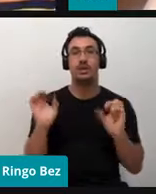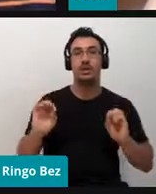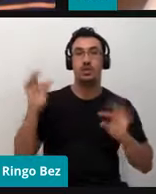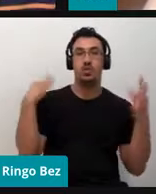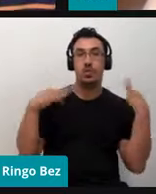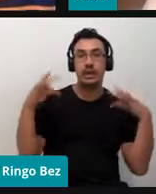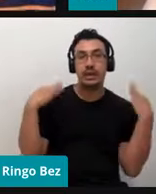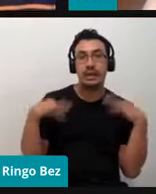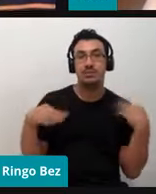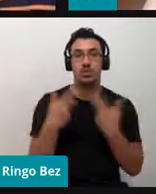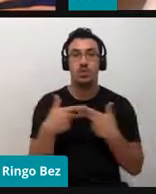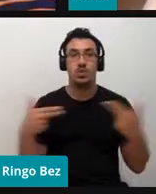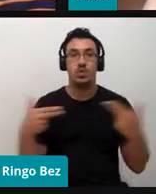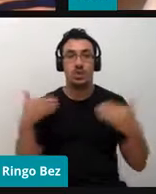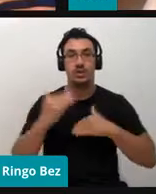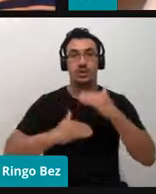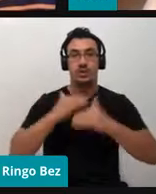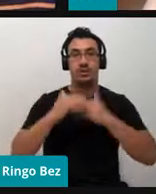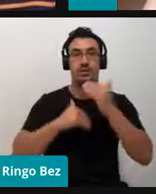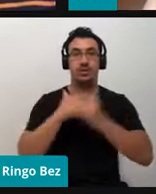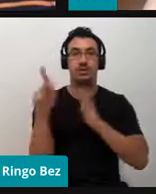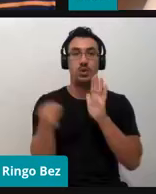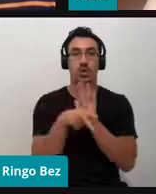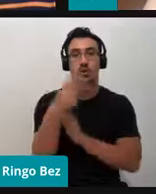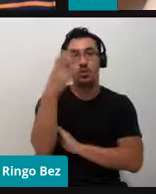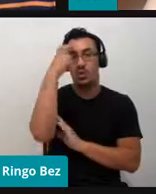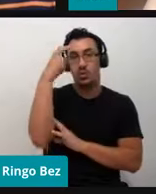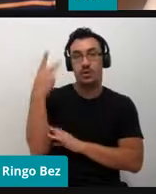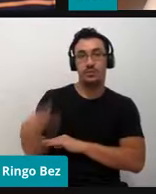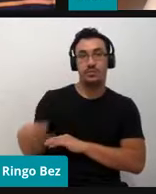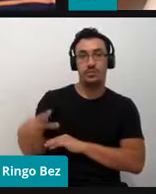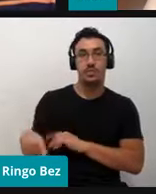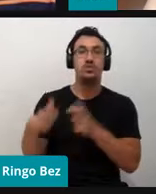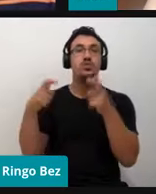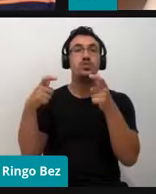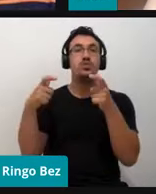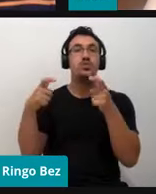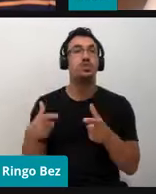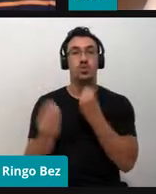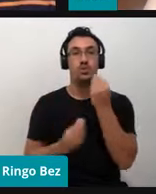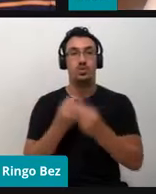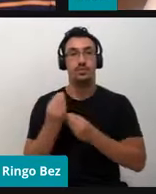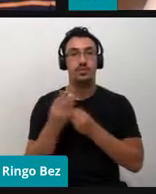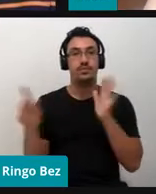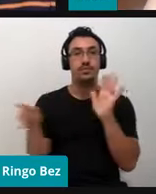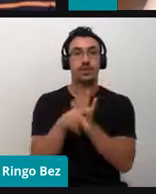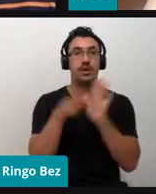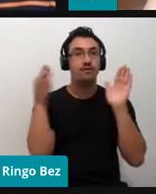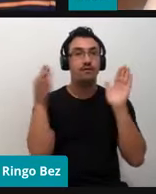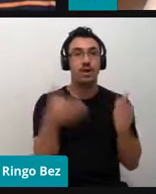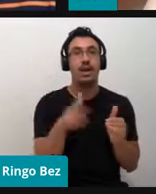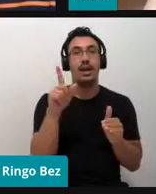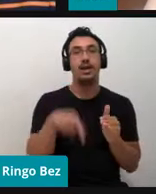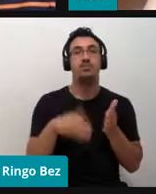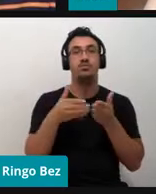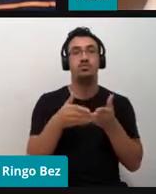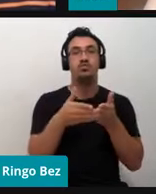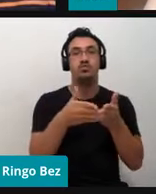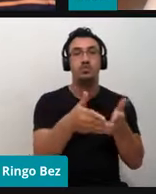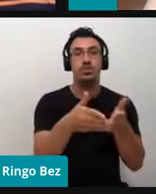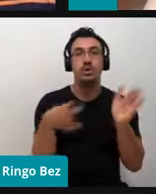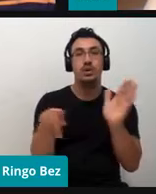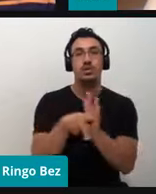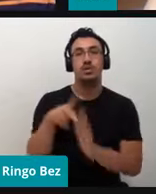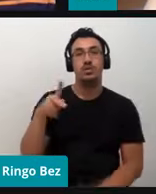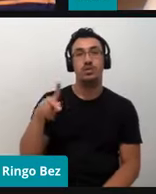de desenvolvimento voltados para a cultura local, em um lugar voltado para a atividade portuária. E, sem dúvida,